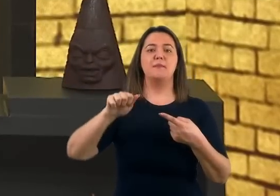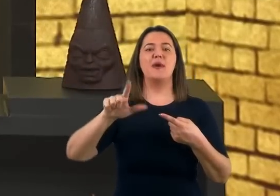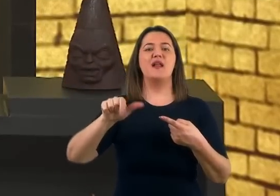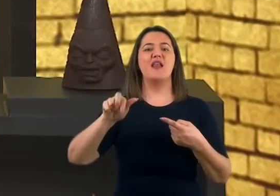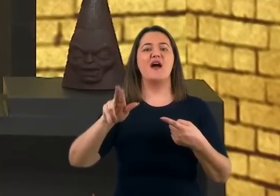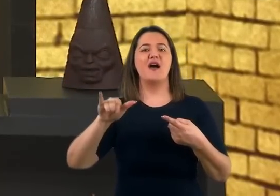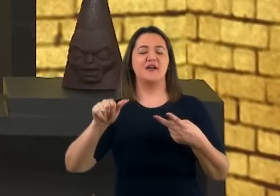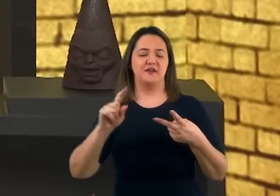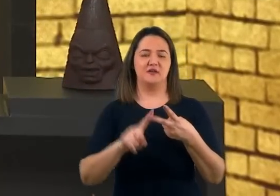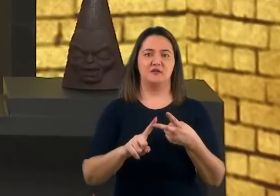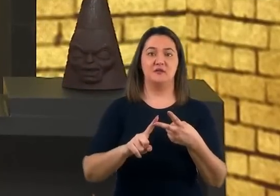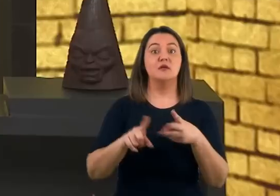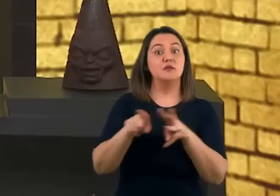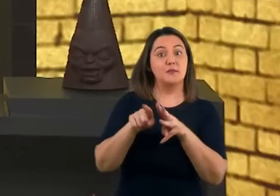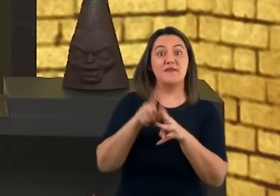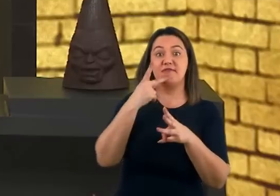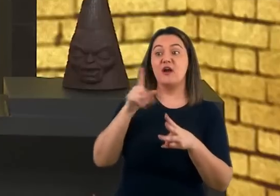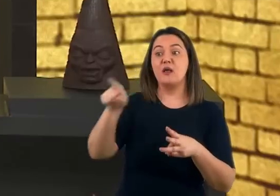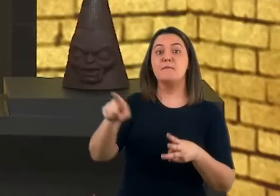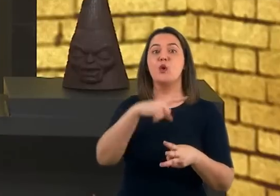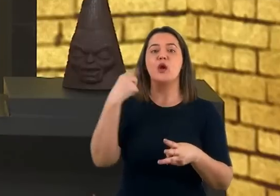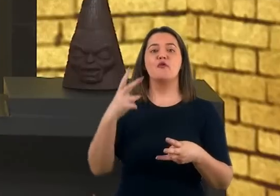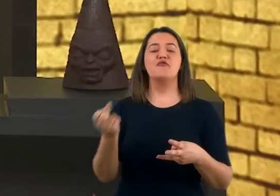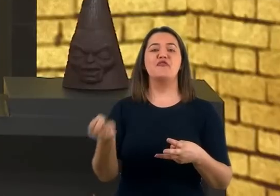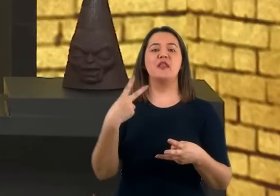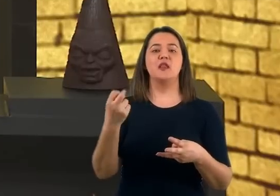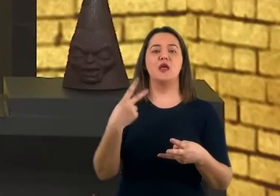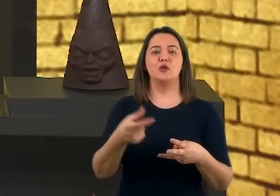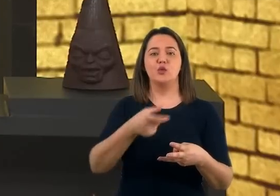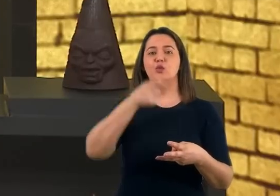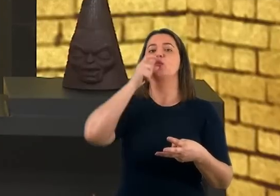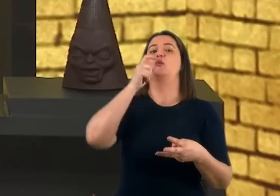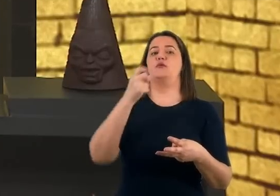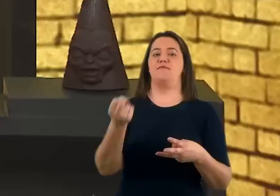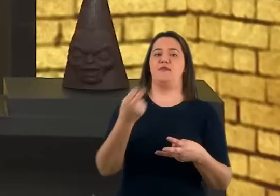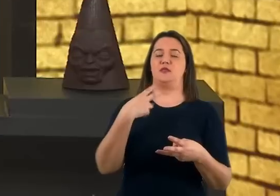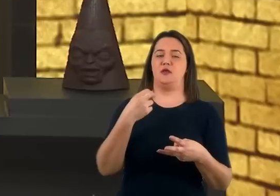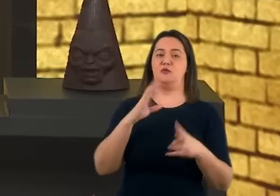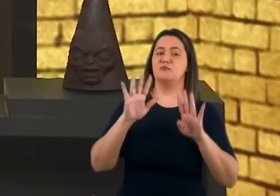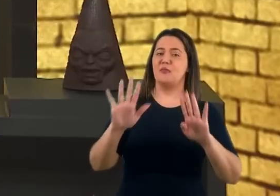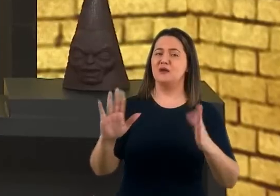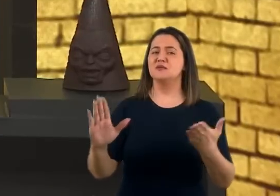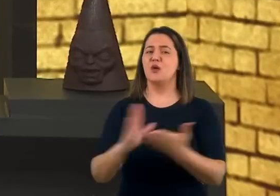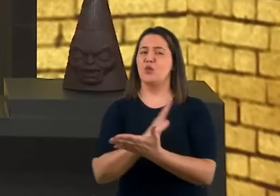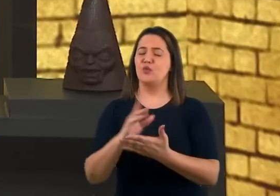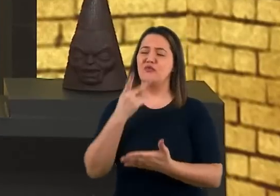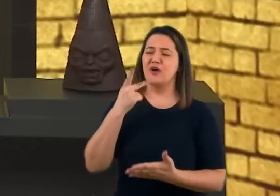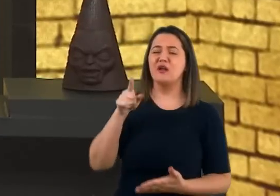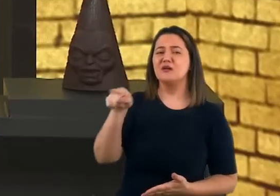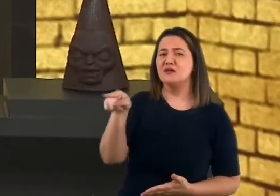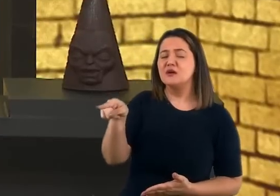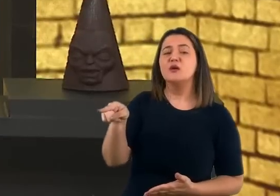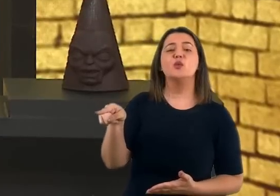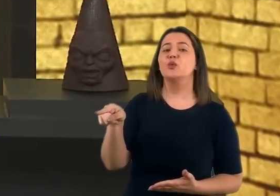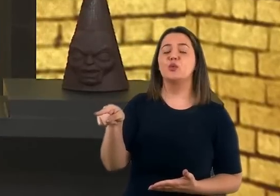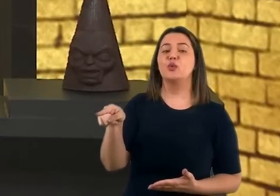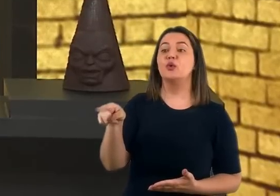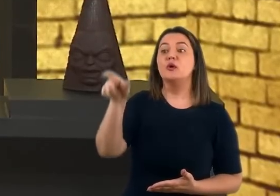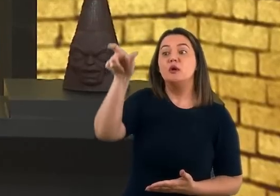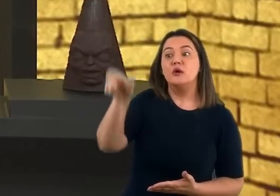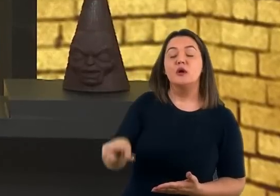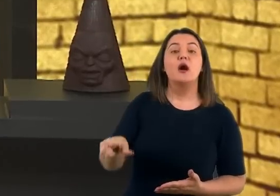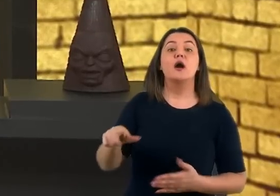cirrose e até envenenamento, talvez se deu por uma outra razão. O fato é que esses autores descreveram